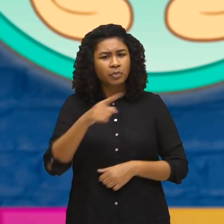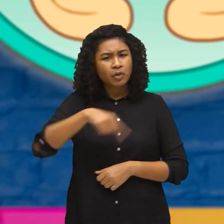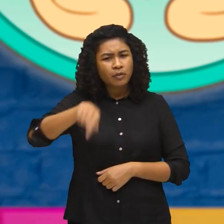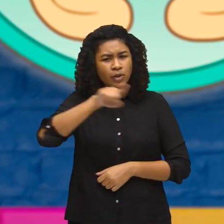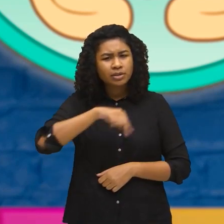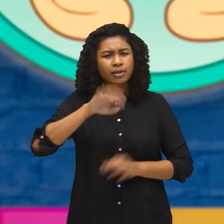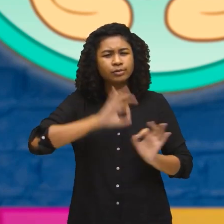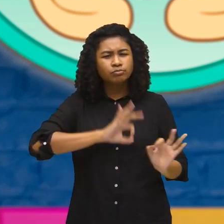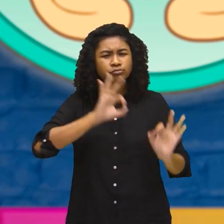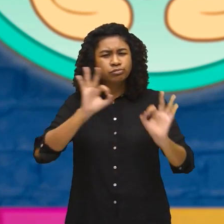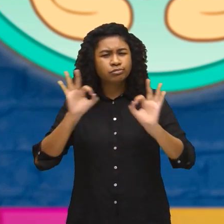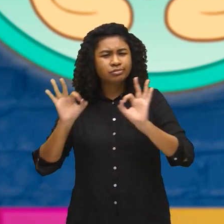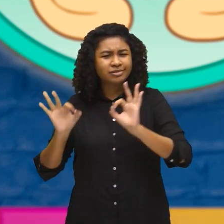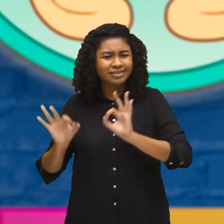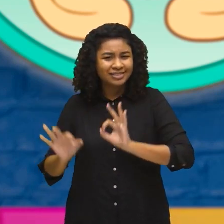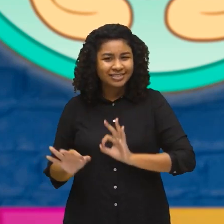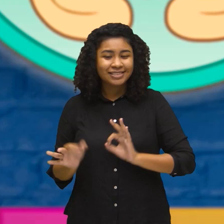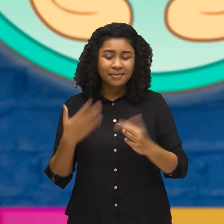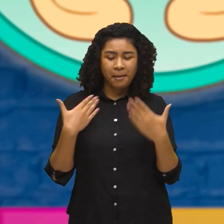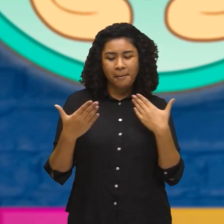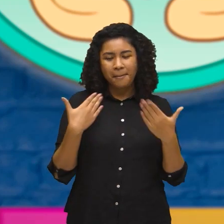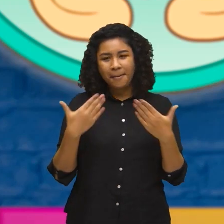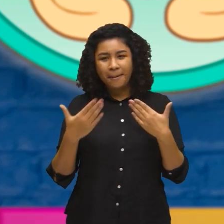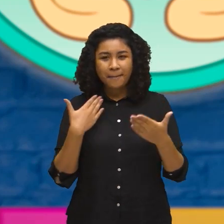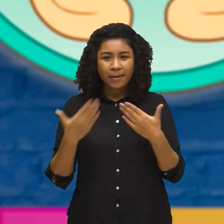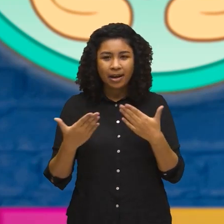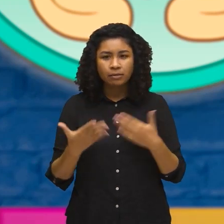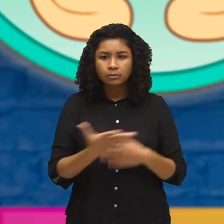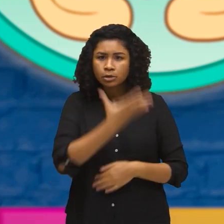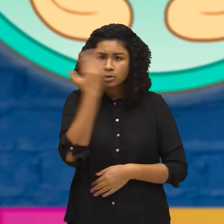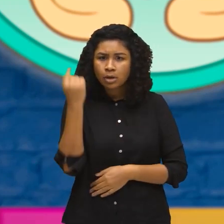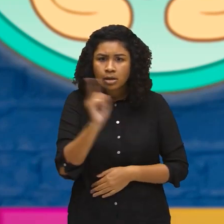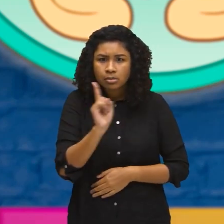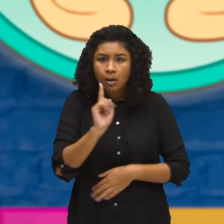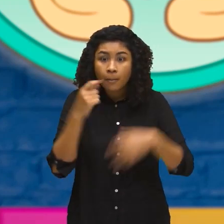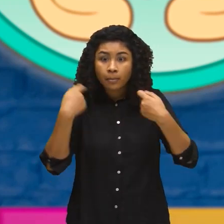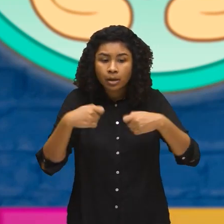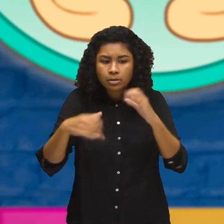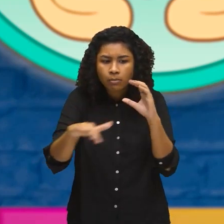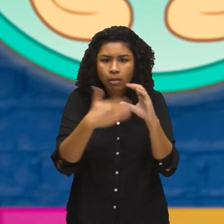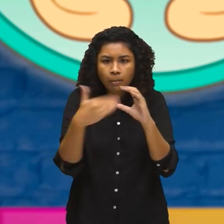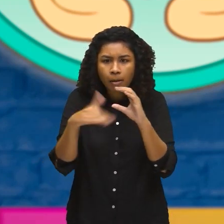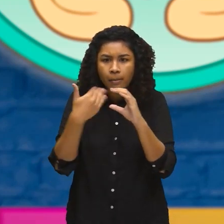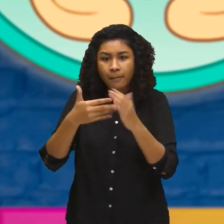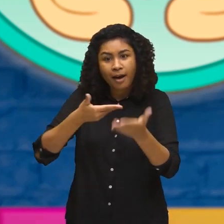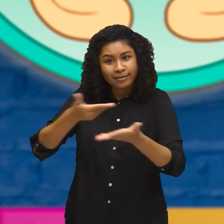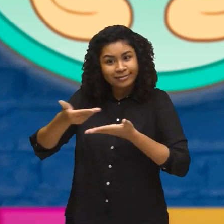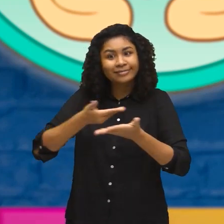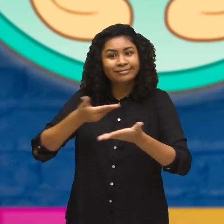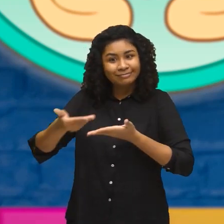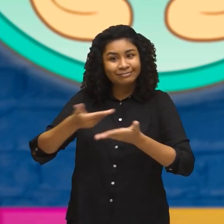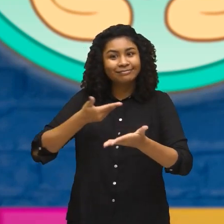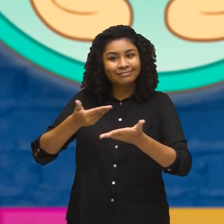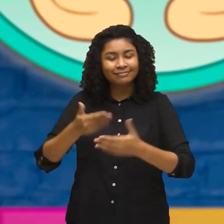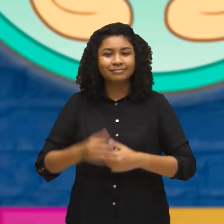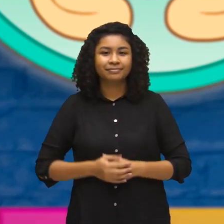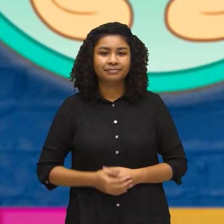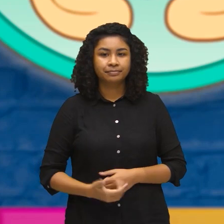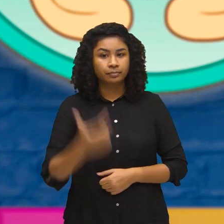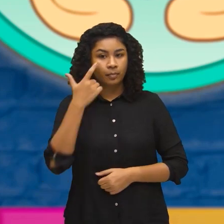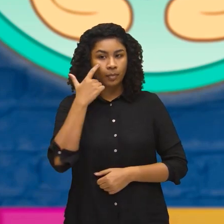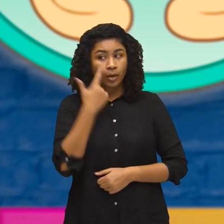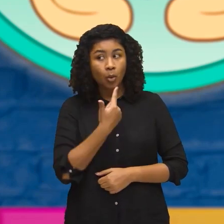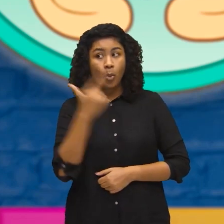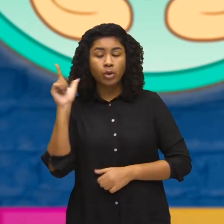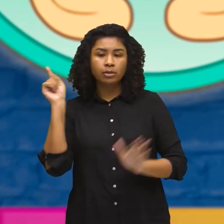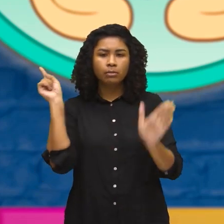assistindo esse bate-papo, não esqueçam de participar, tá? Bullying, mais uma outra